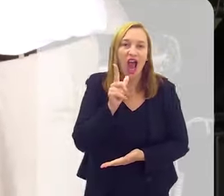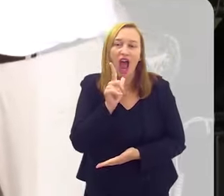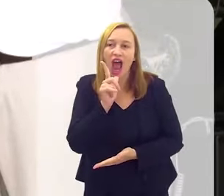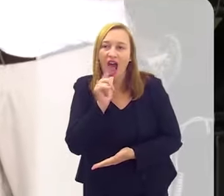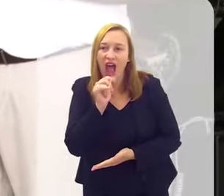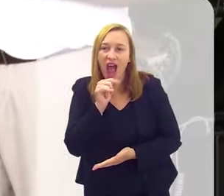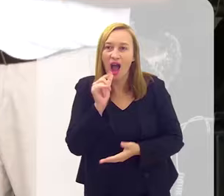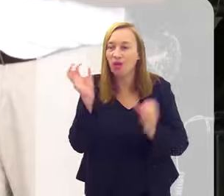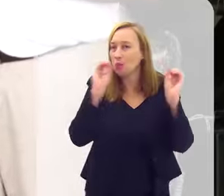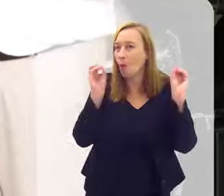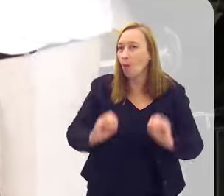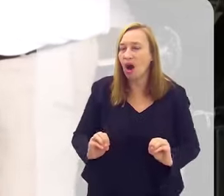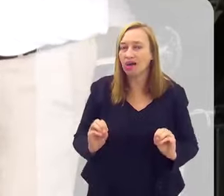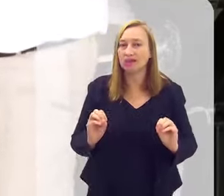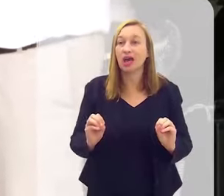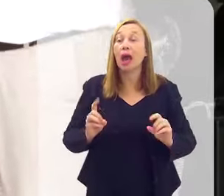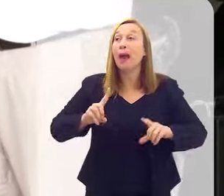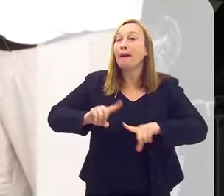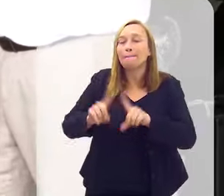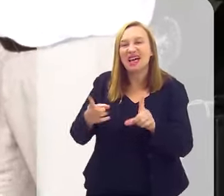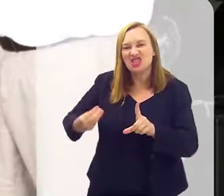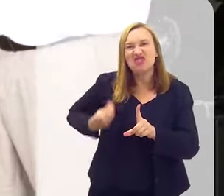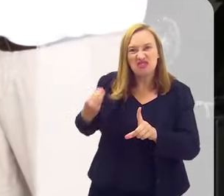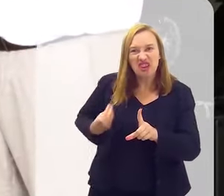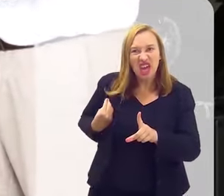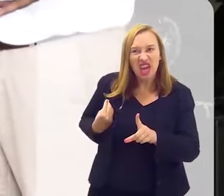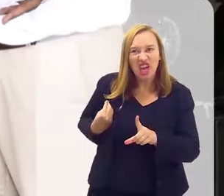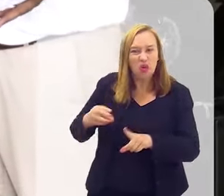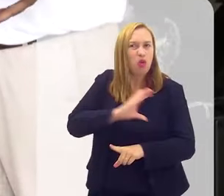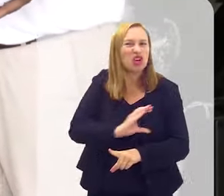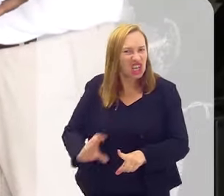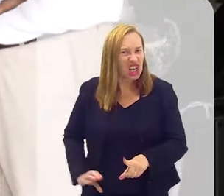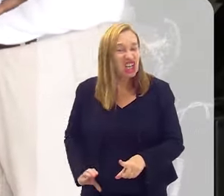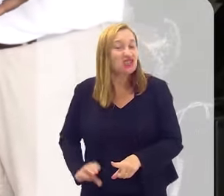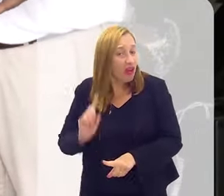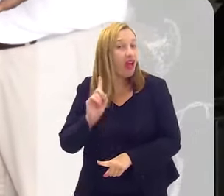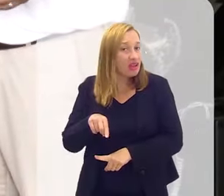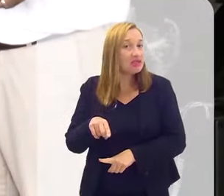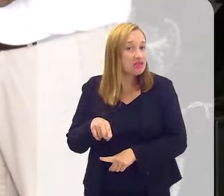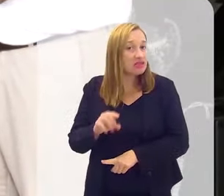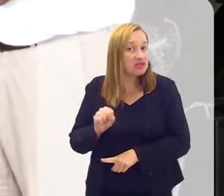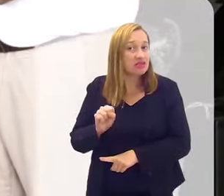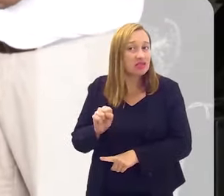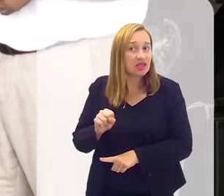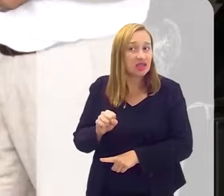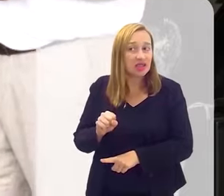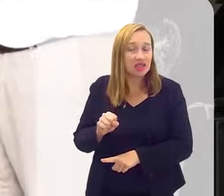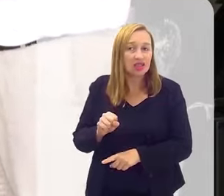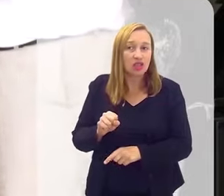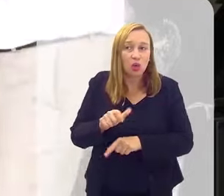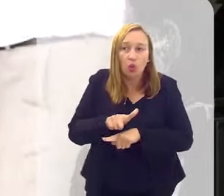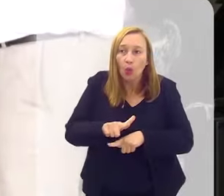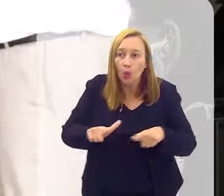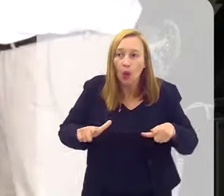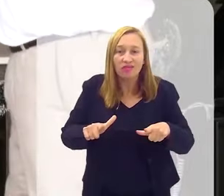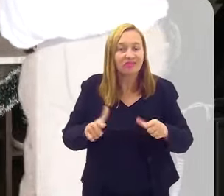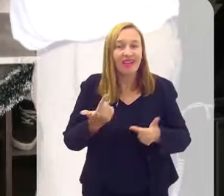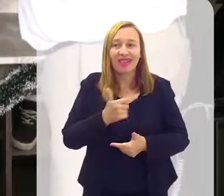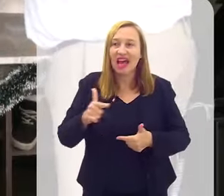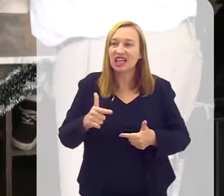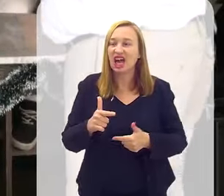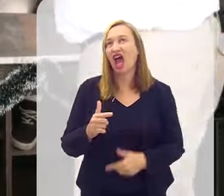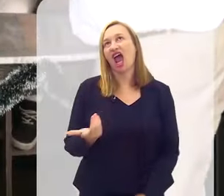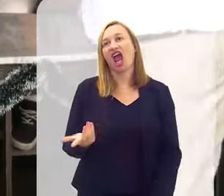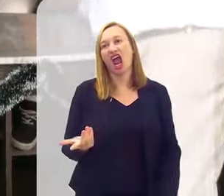nada a Paula que tá ali mas viver com Cristo é isso É é na é deserto né tô começando a me aborrecer com essa história jucal não